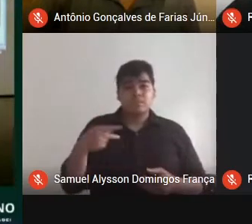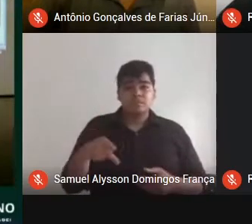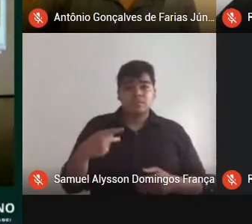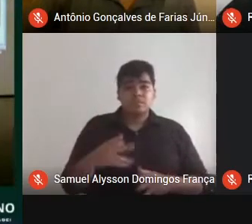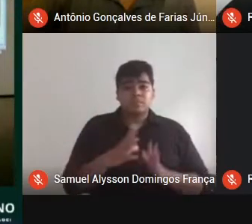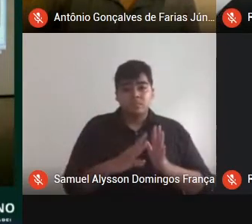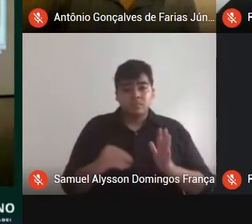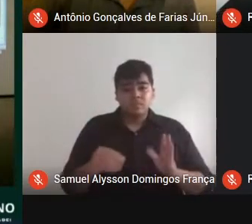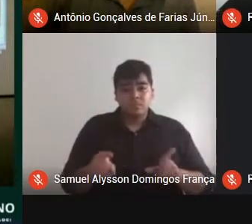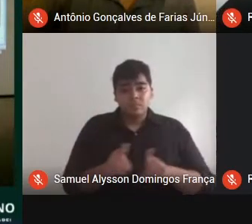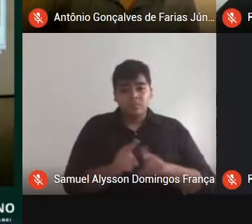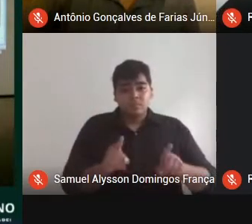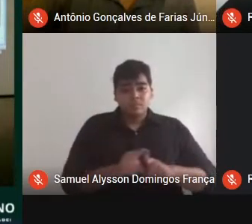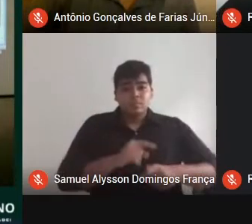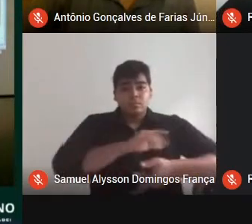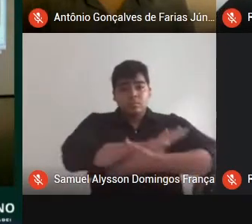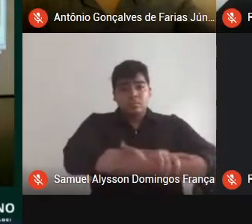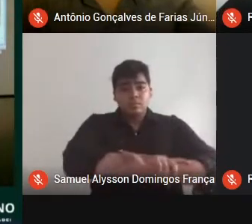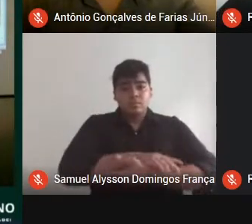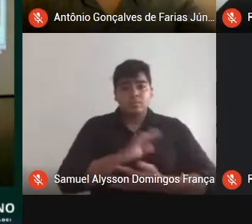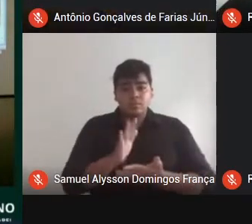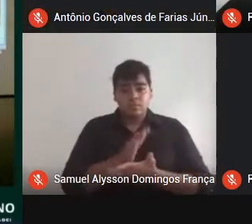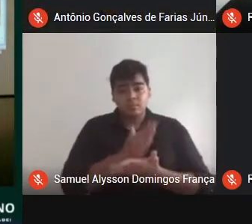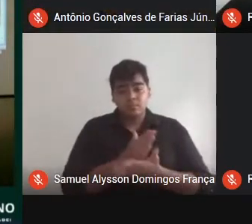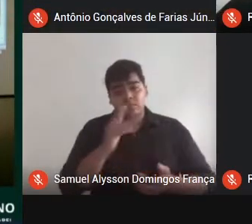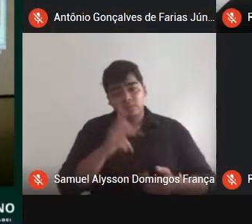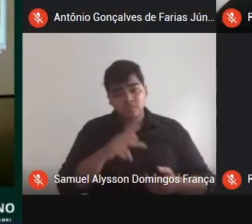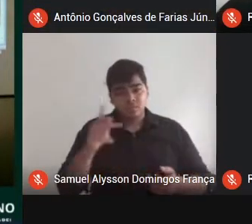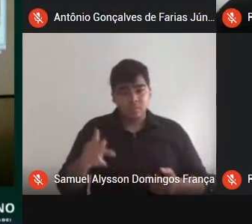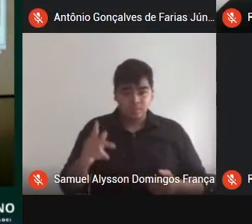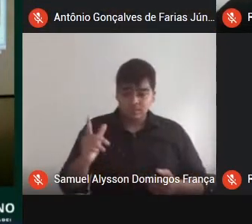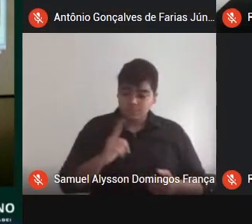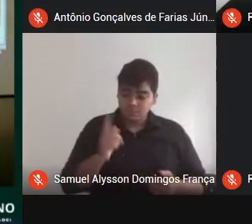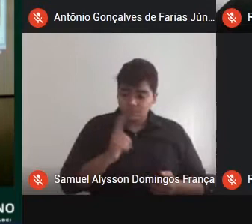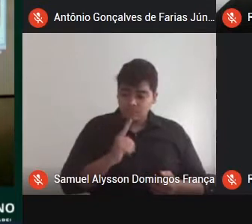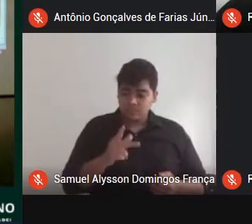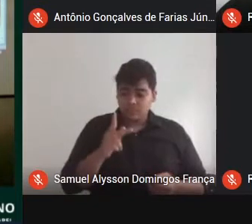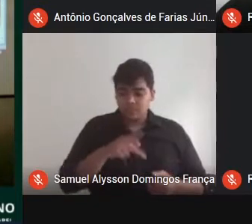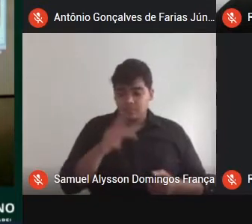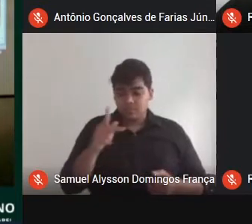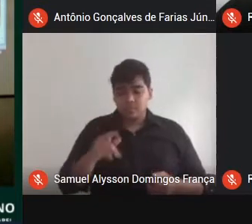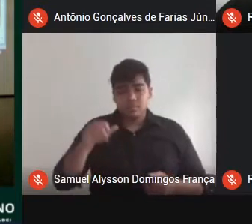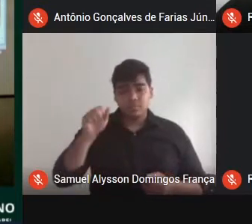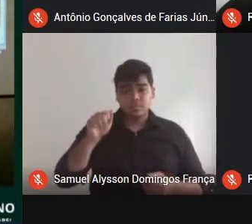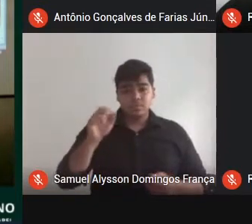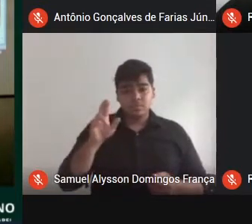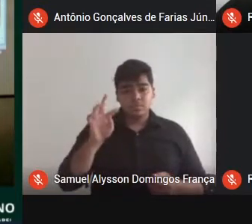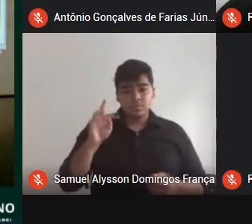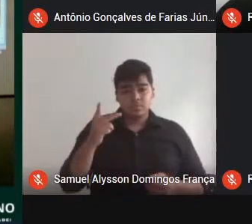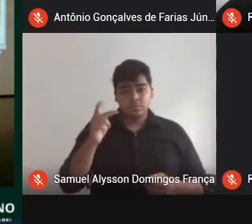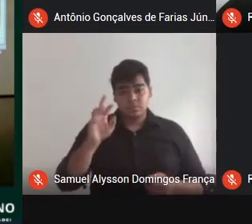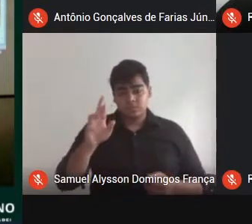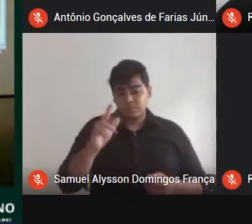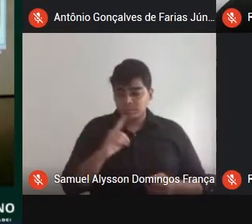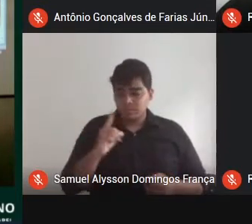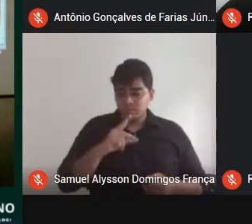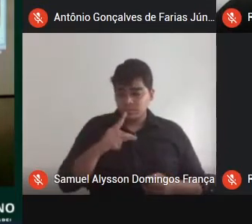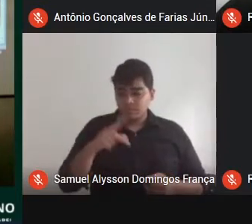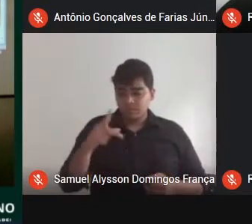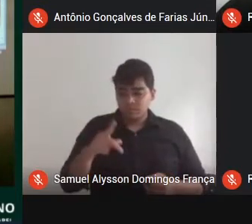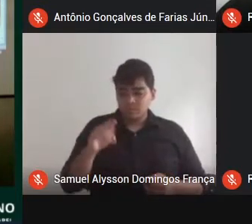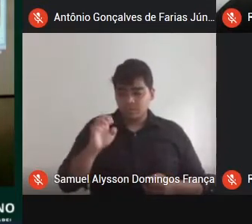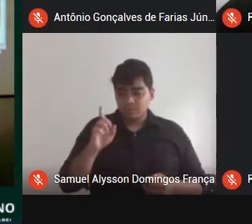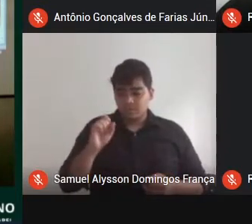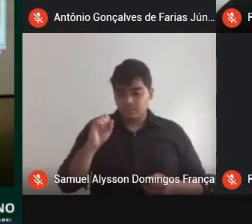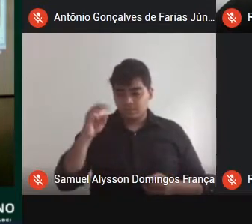em parceria com alguns professores, o professor Arthur, o professor Erickson, que trabalha com drone, a gente também faz a